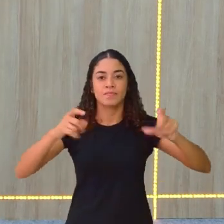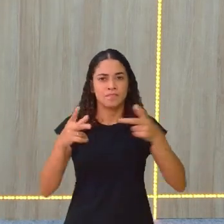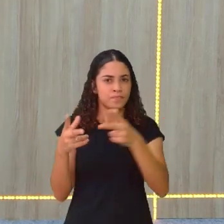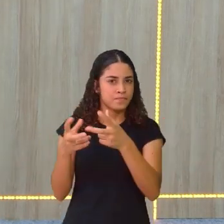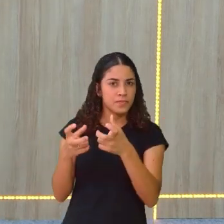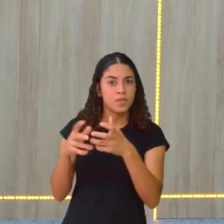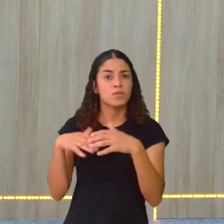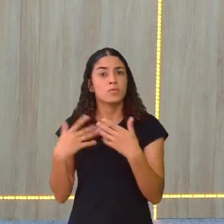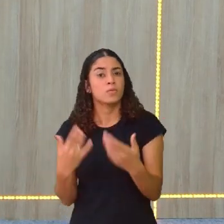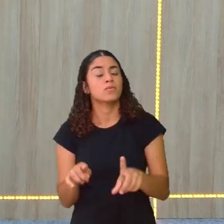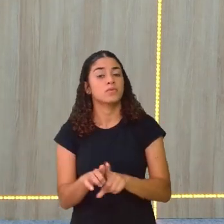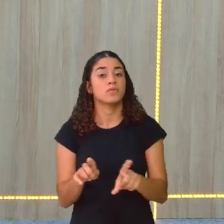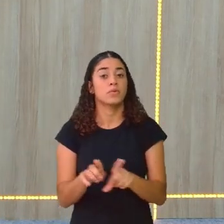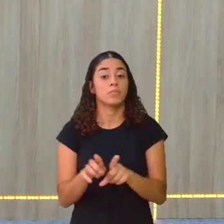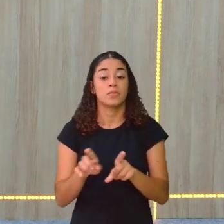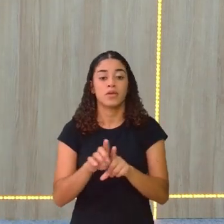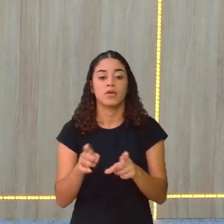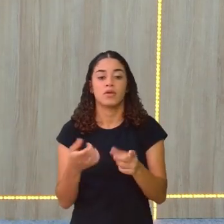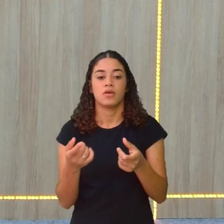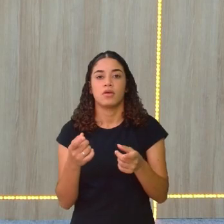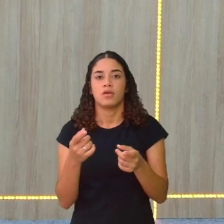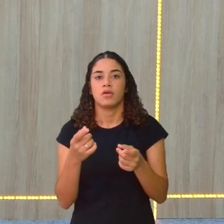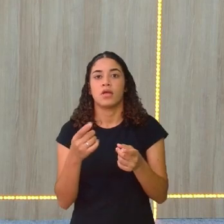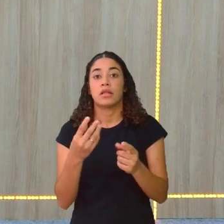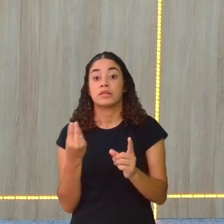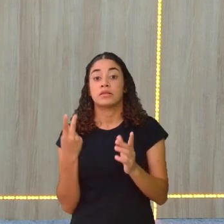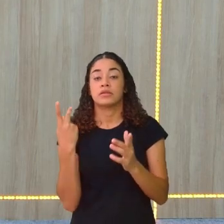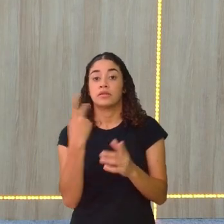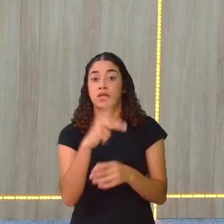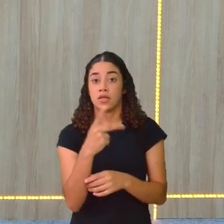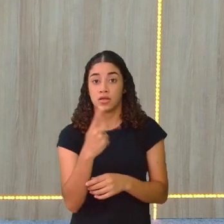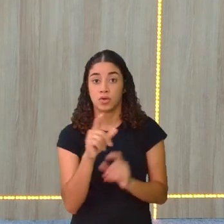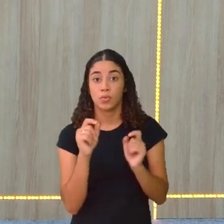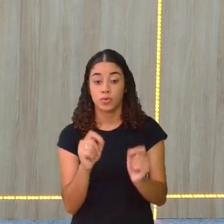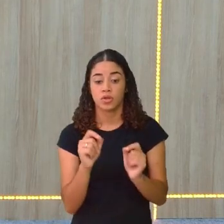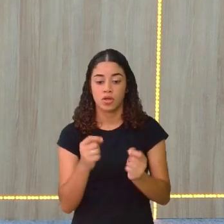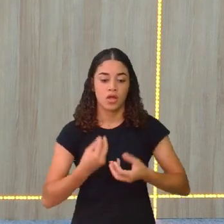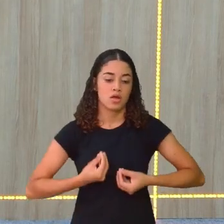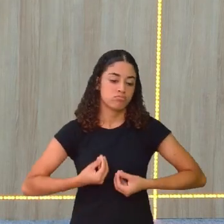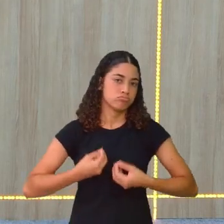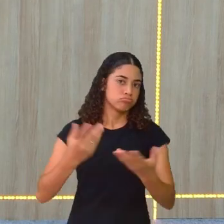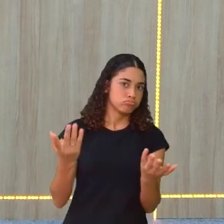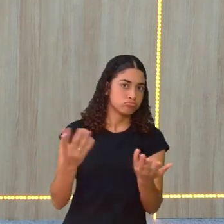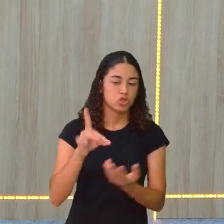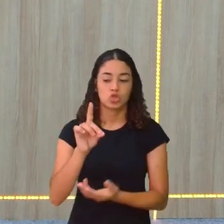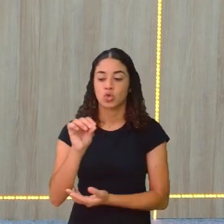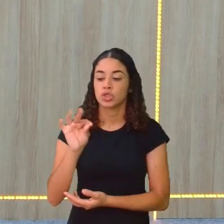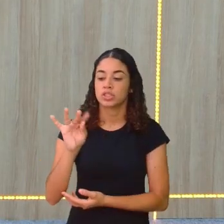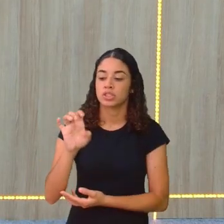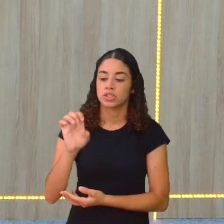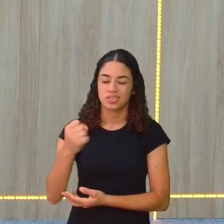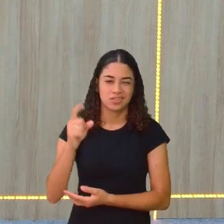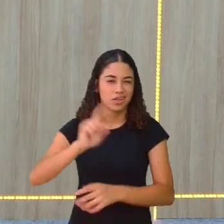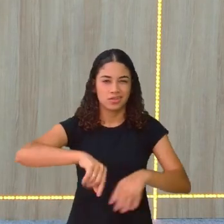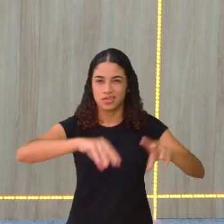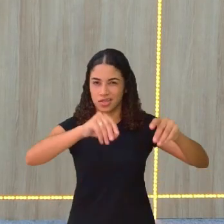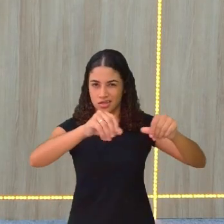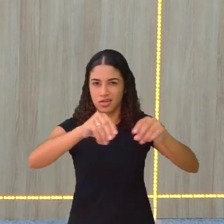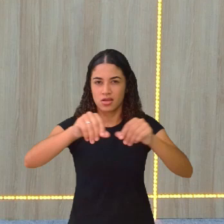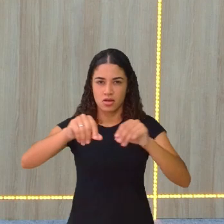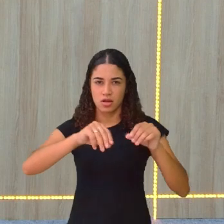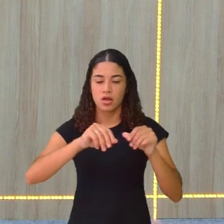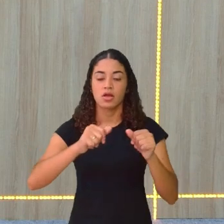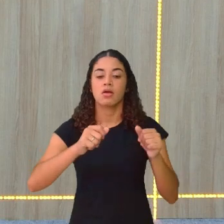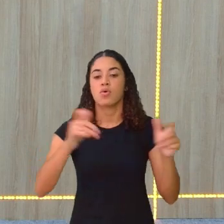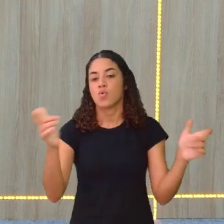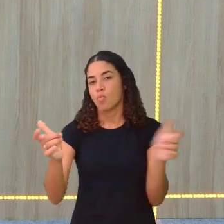inclusive, atribui-se a ele o fato de que ele teria doado aí dotes, né? Teria entregue dotes,